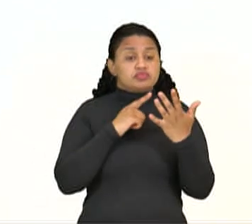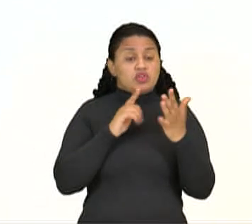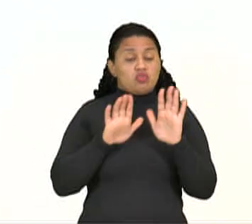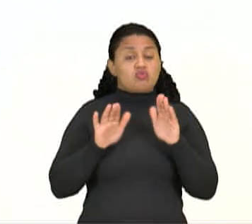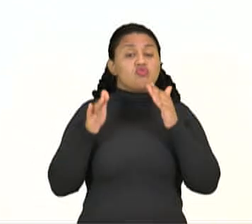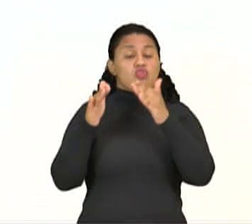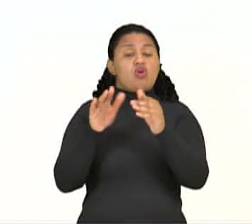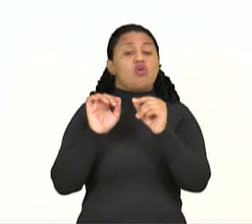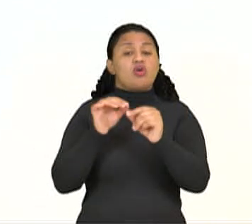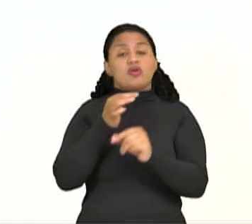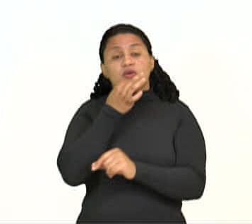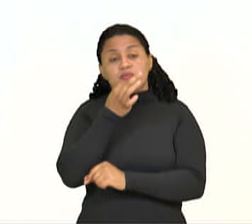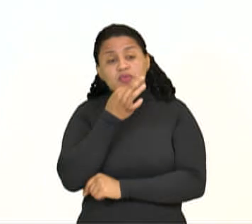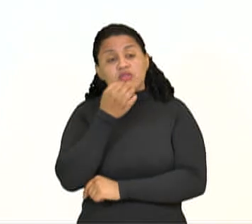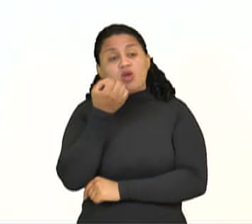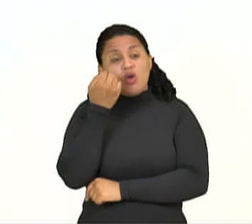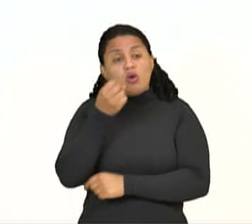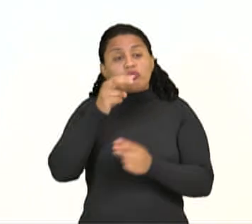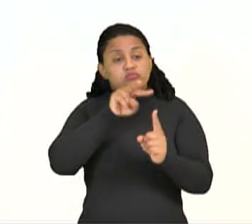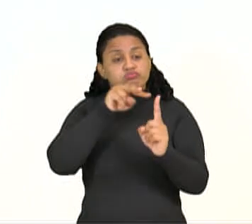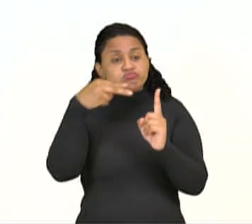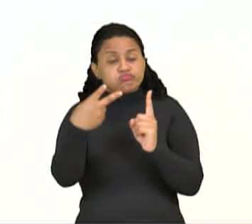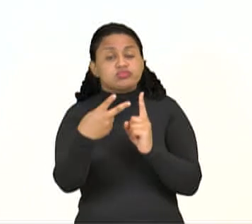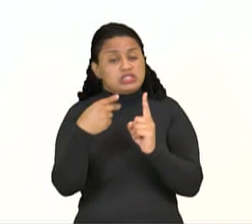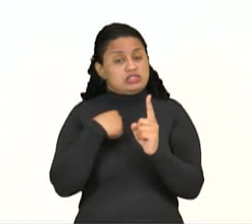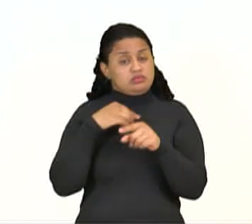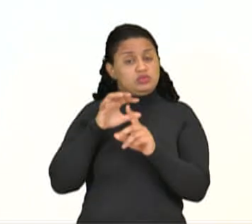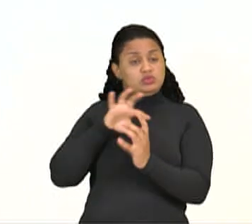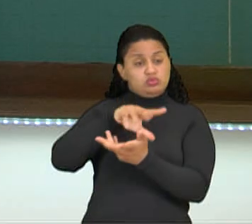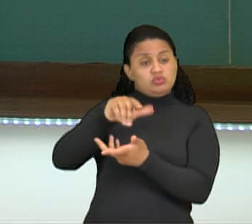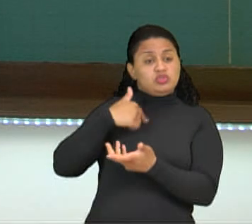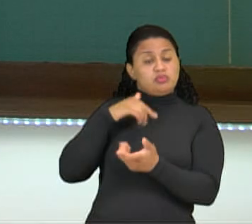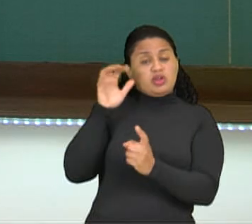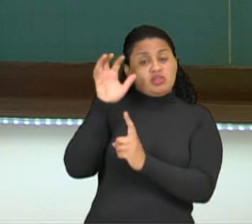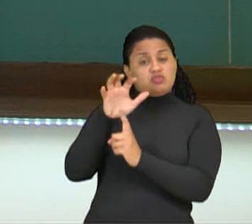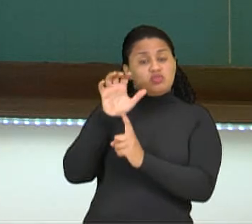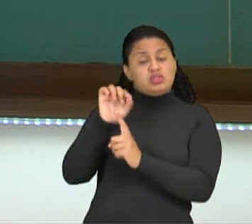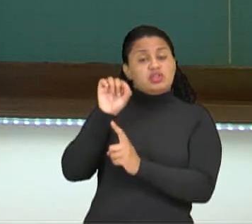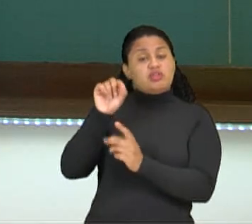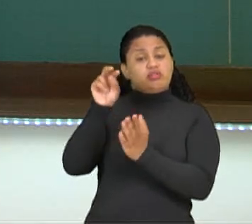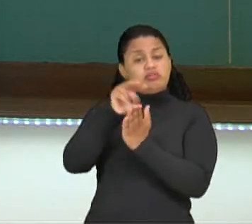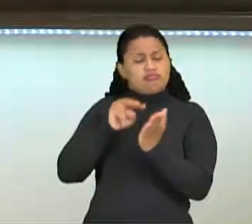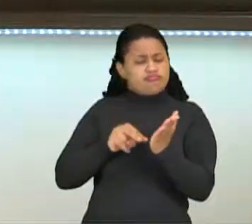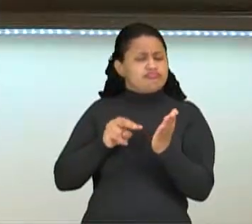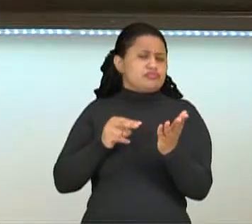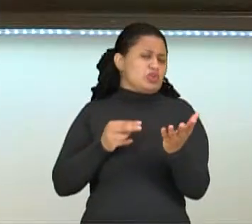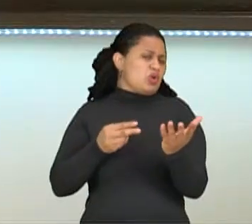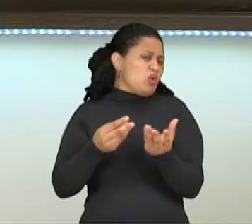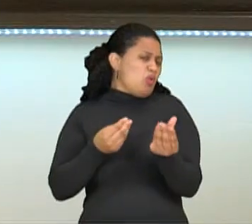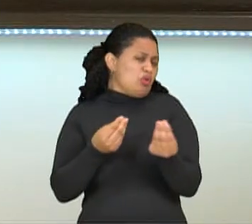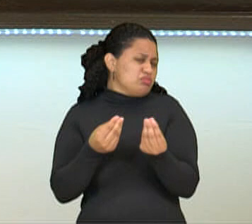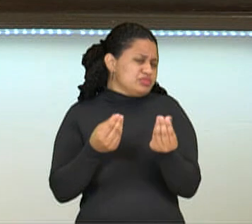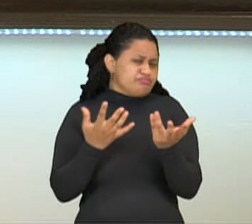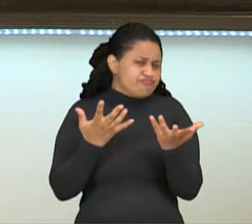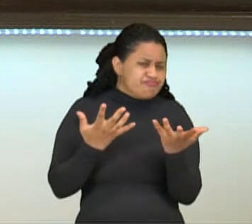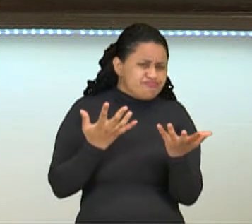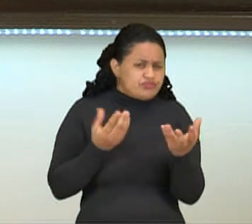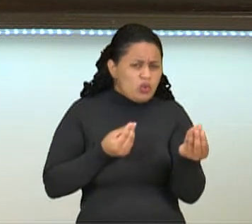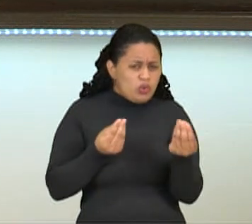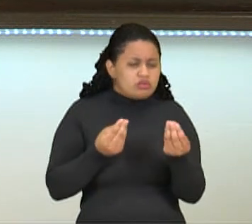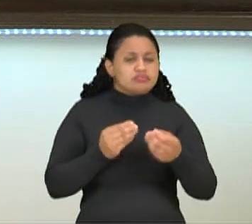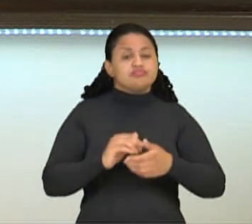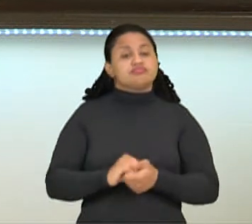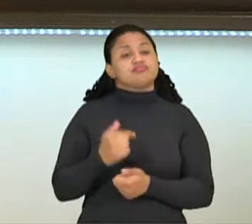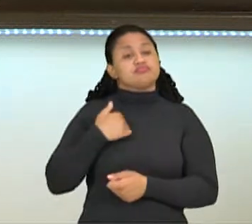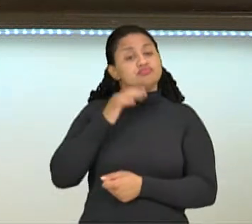Voltado, né, a uma opinião ou visão de mundo para influenciar os leitores. Como assim veículo de informação? Vamos imaginar